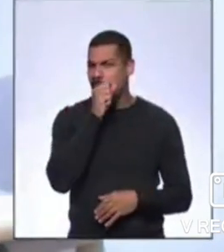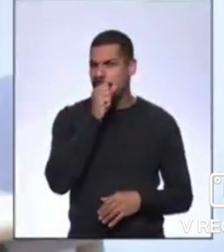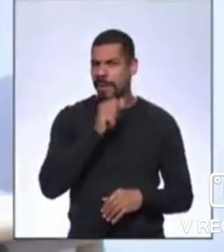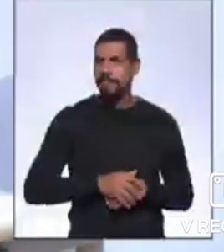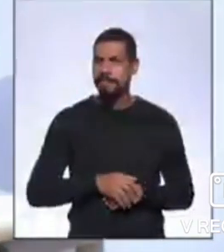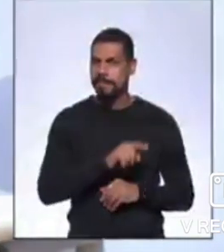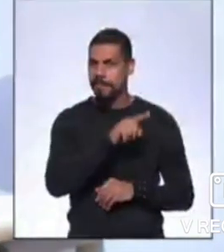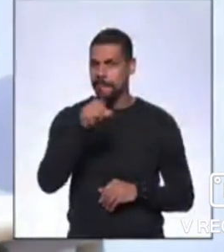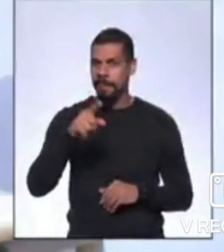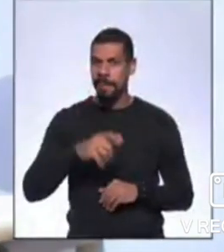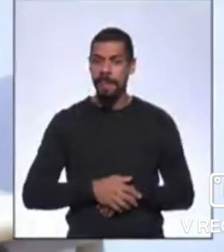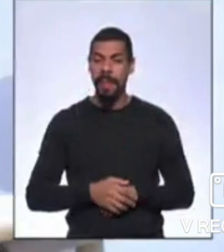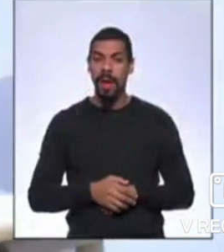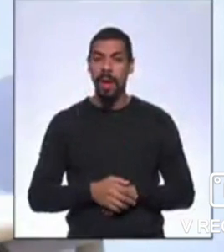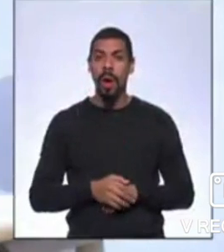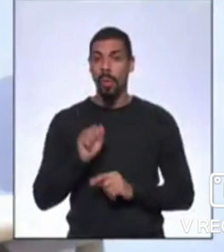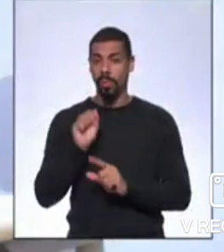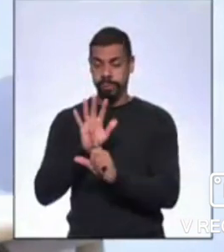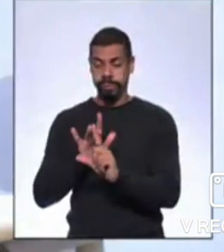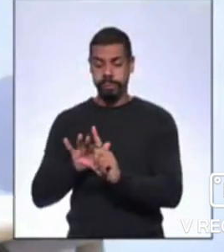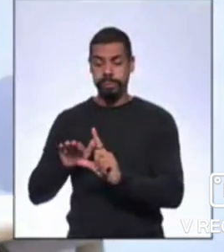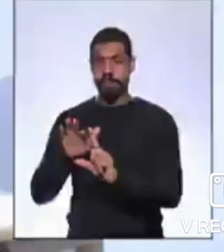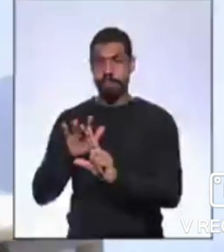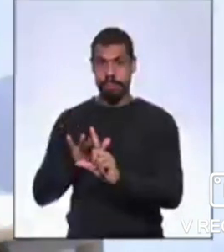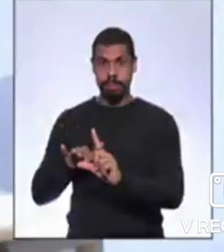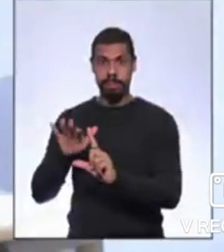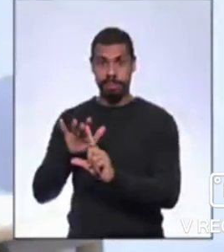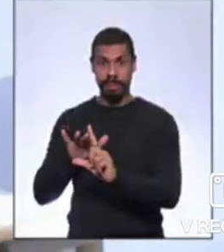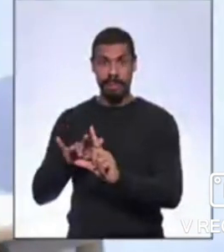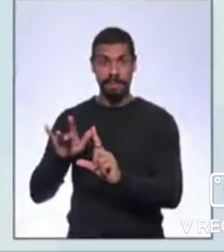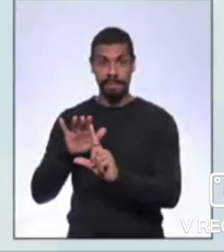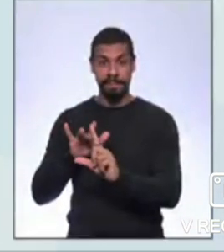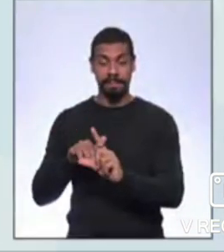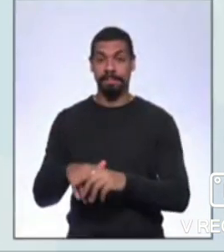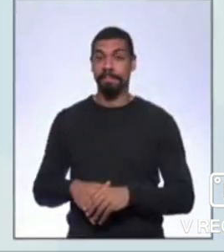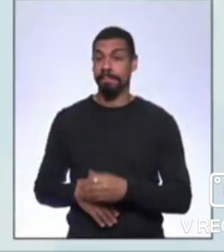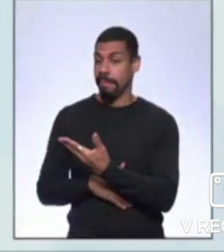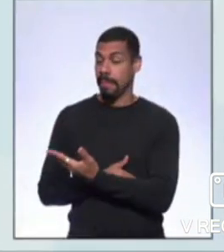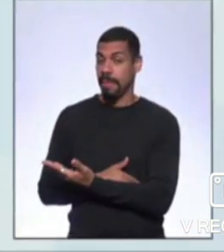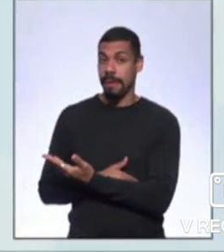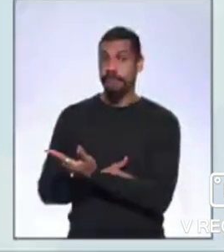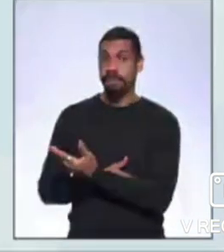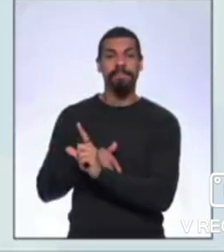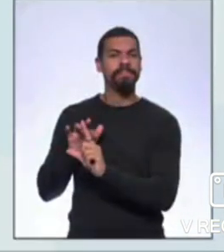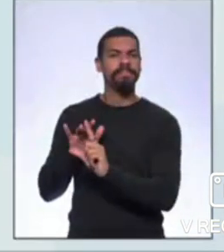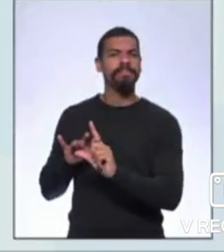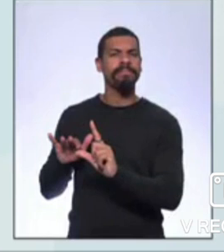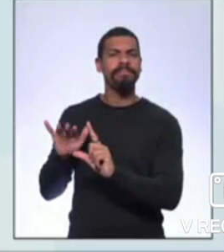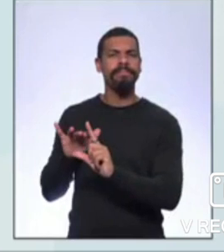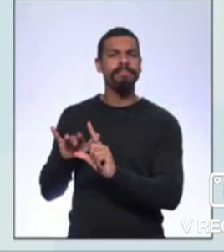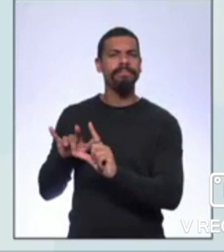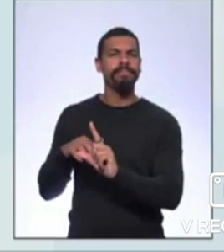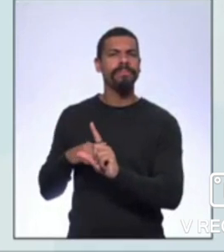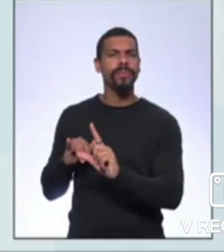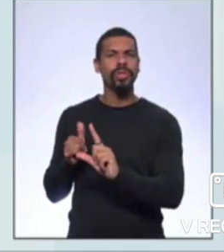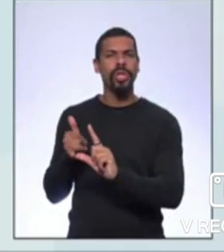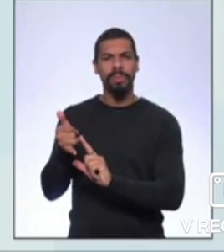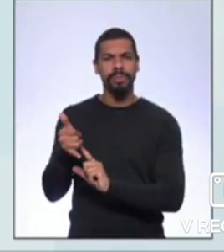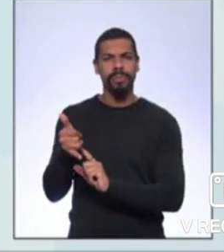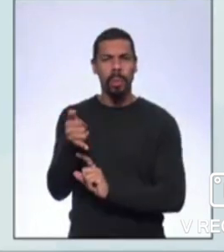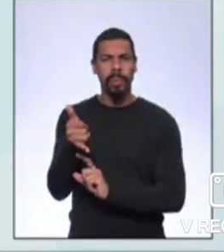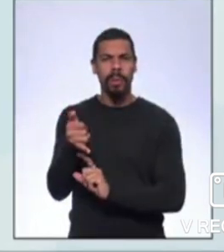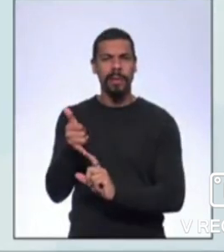Vai aparecer um QR Code na tela de vocês, tá? E aí, ó, quem tiver com o celular, já aponta aí